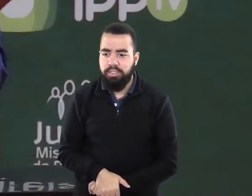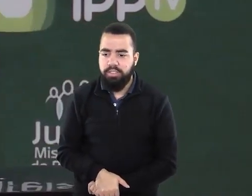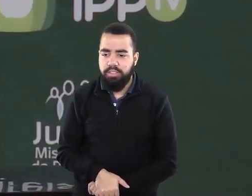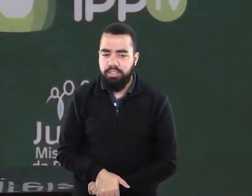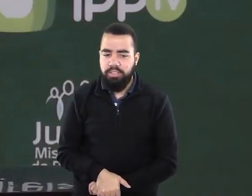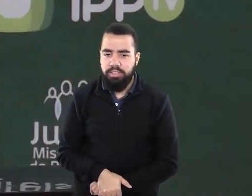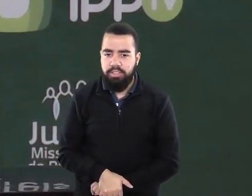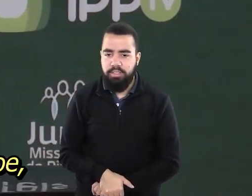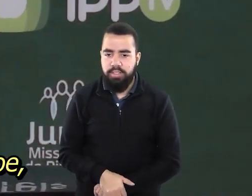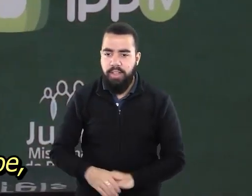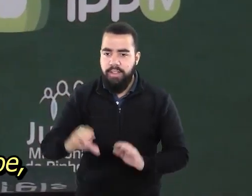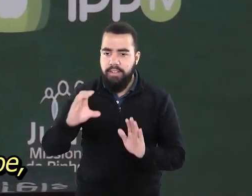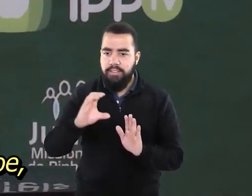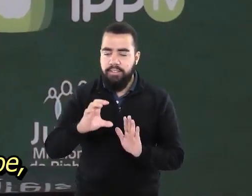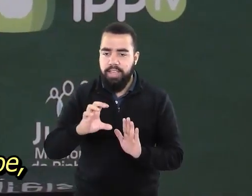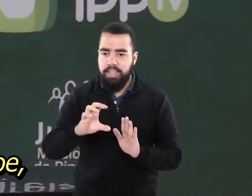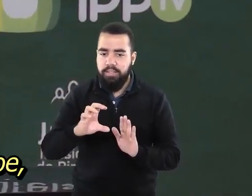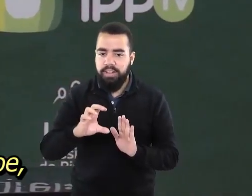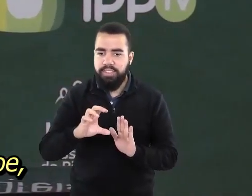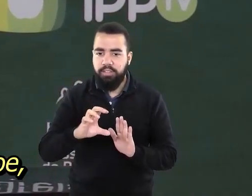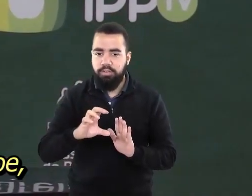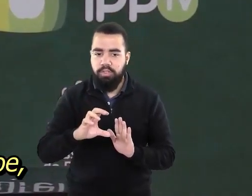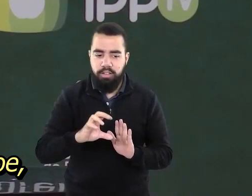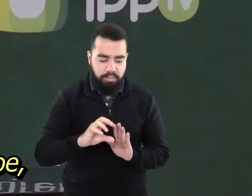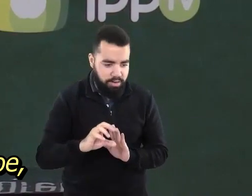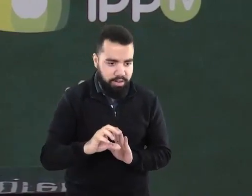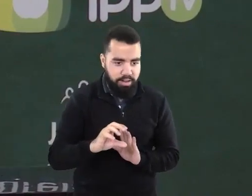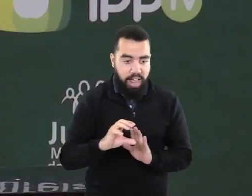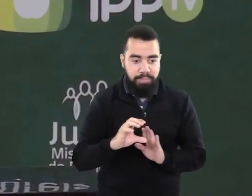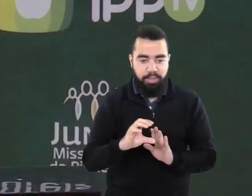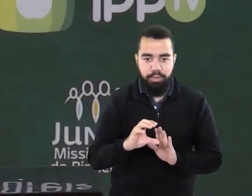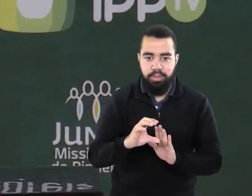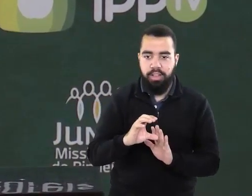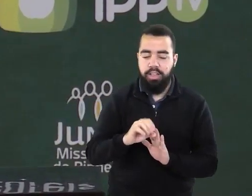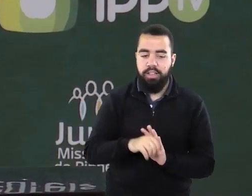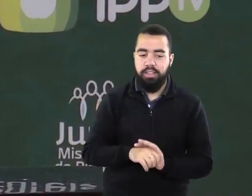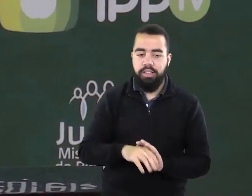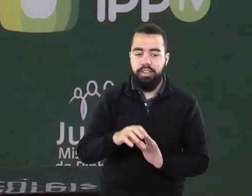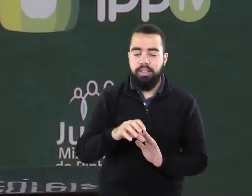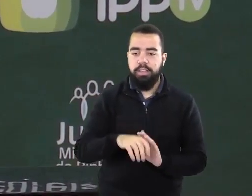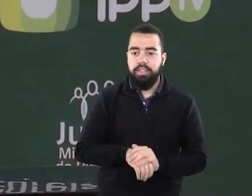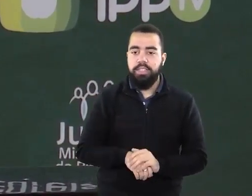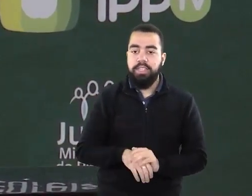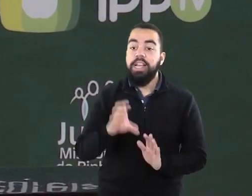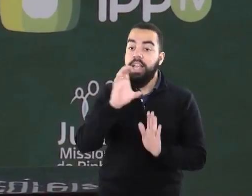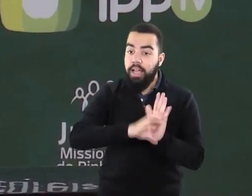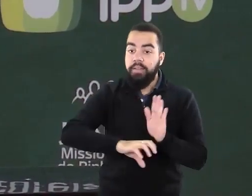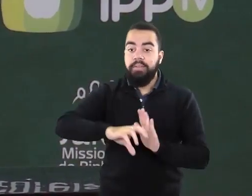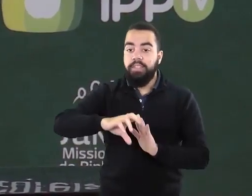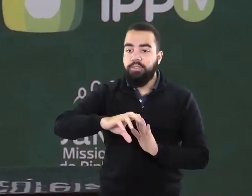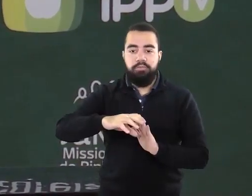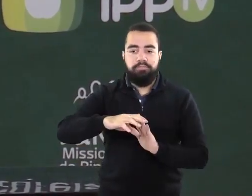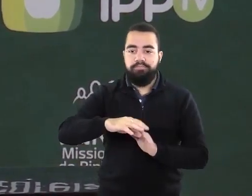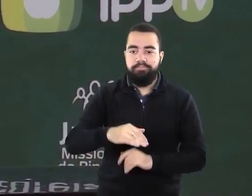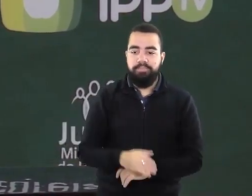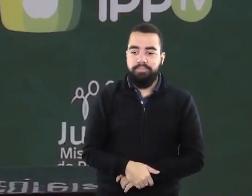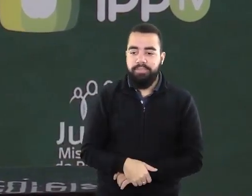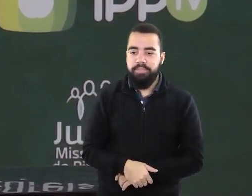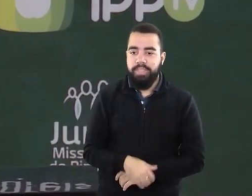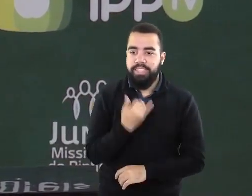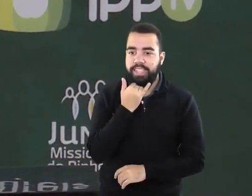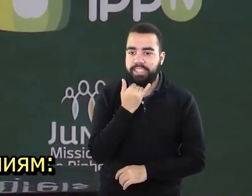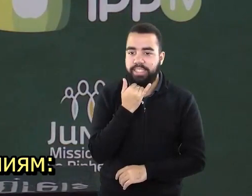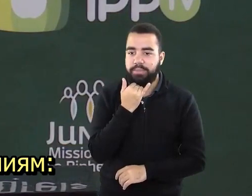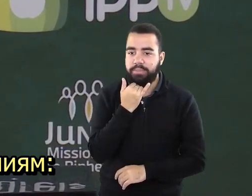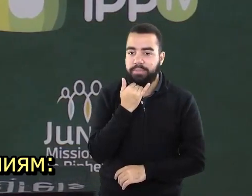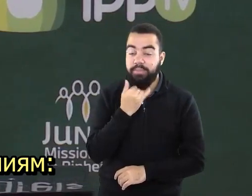8, 6, diz assim: põe-me como selo sobre o teu coração, como selo sobre o teu braço. Eu gosto dessa figura do